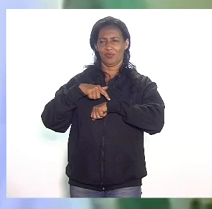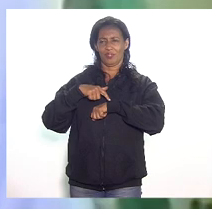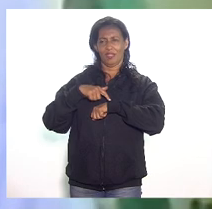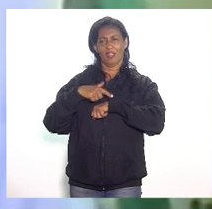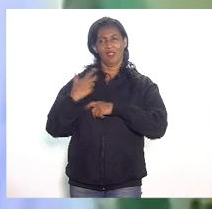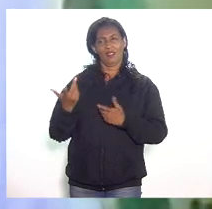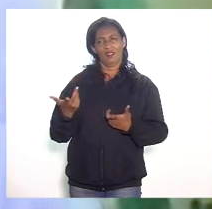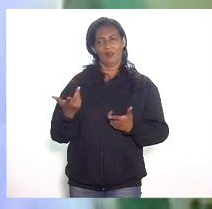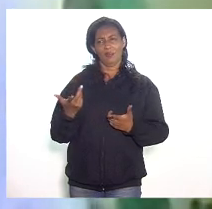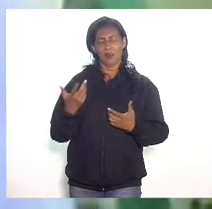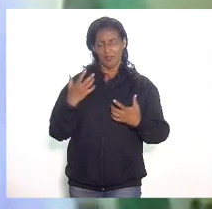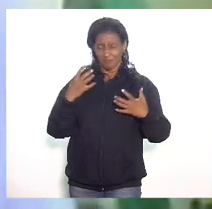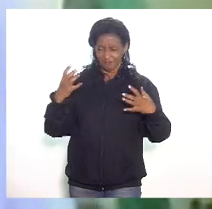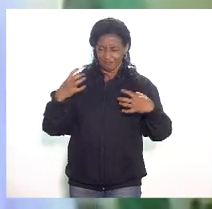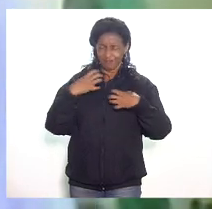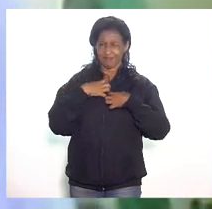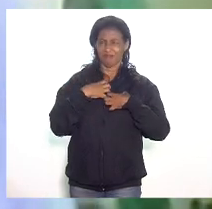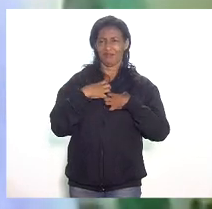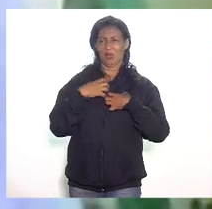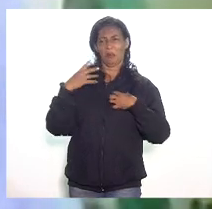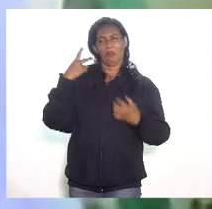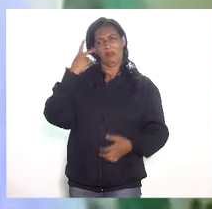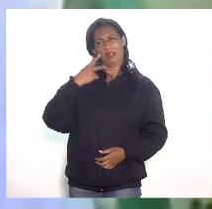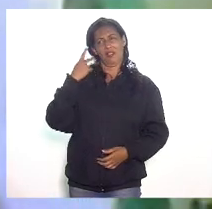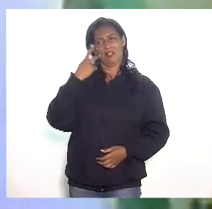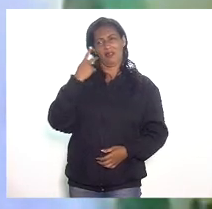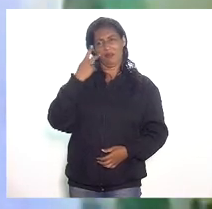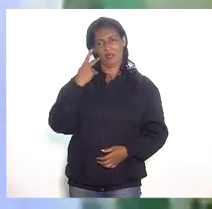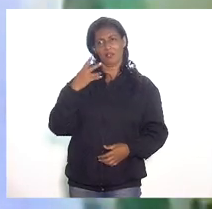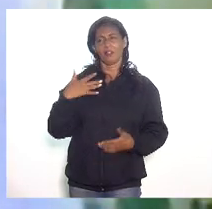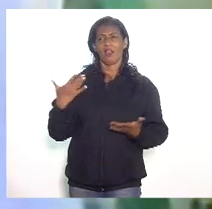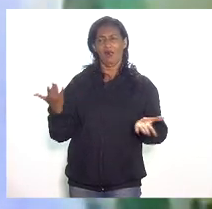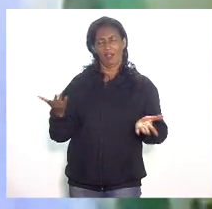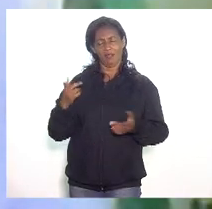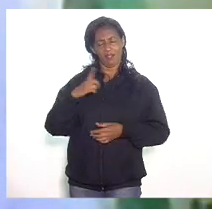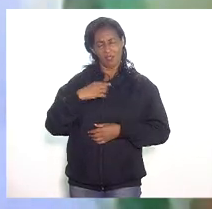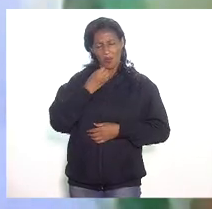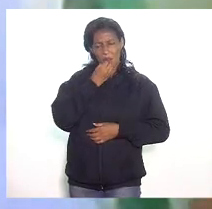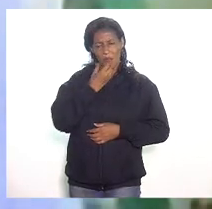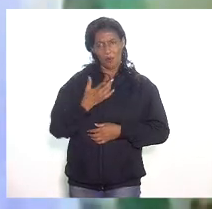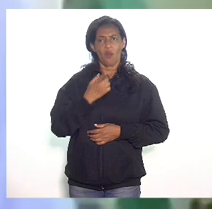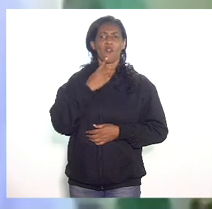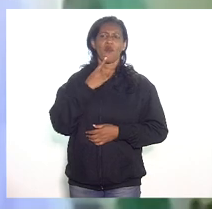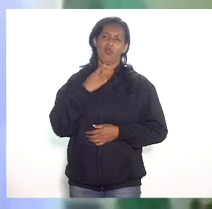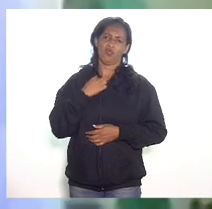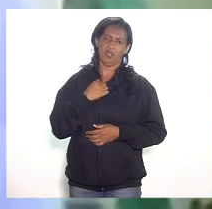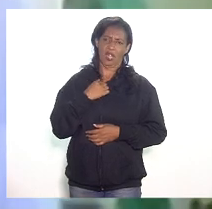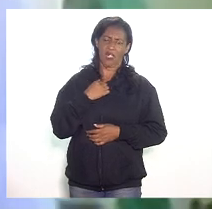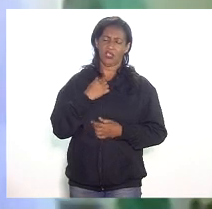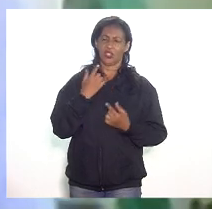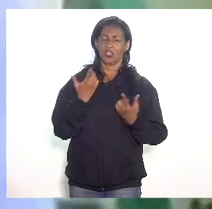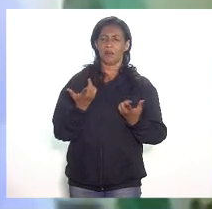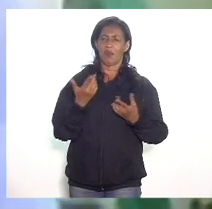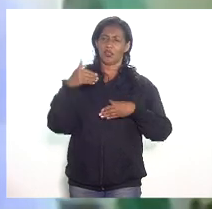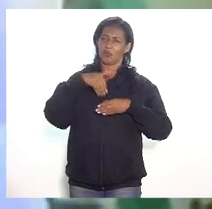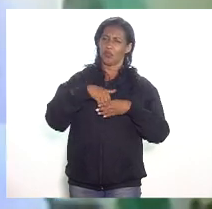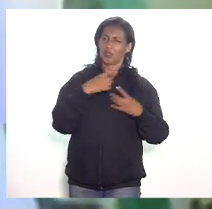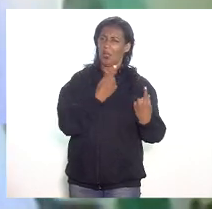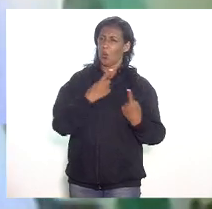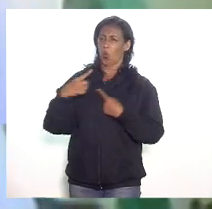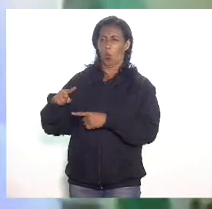o parlamento, porque até tendo a boa vontade, a gente não vai poder votar contra a população, ao menos